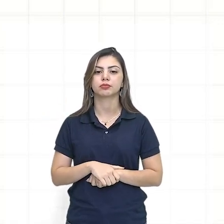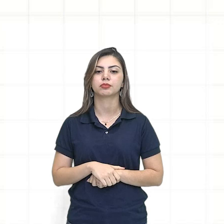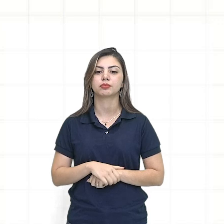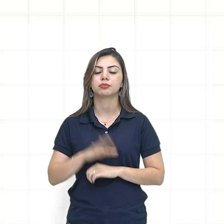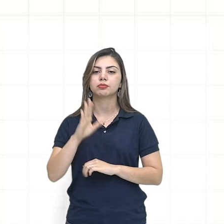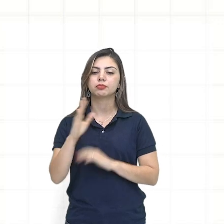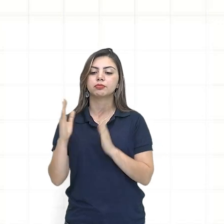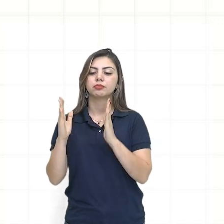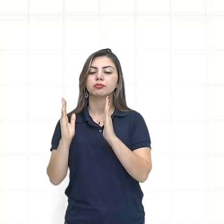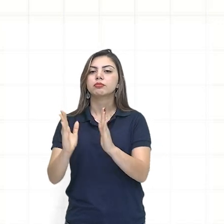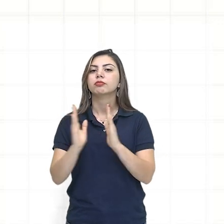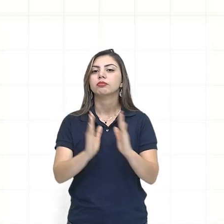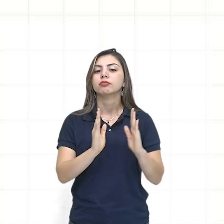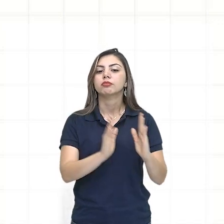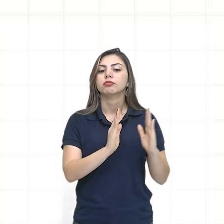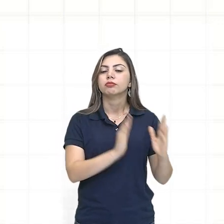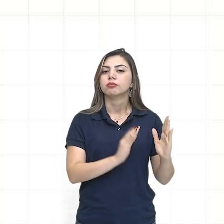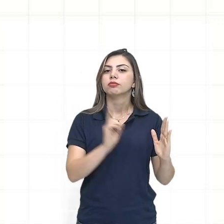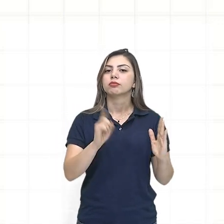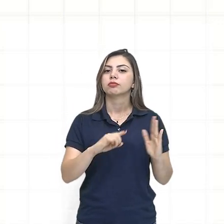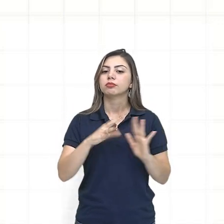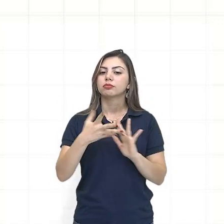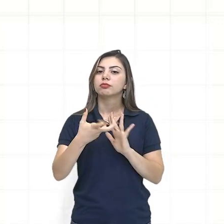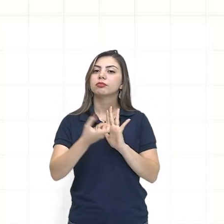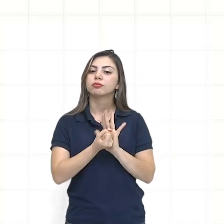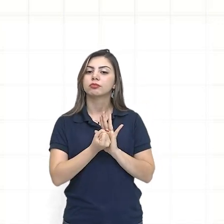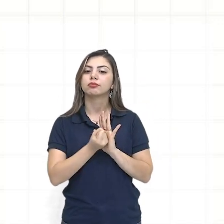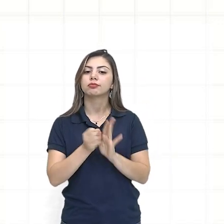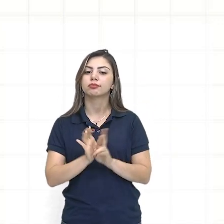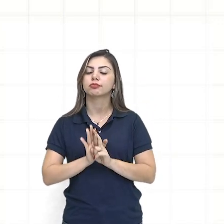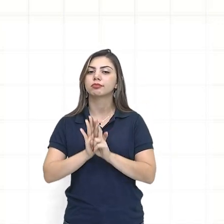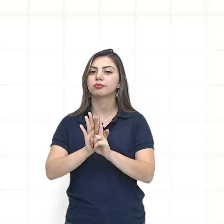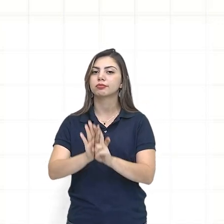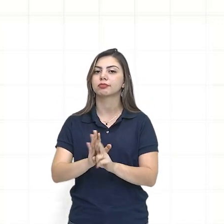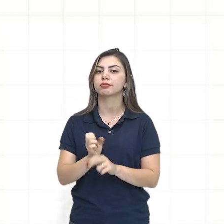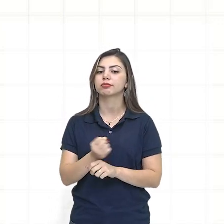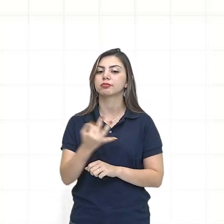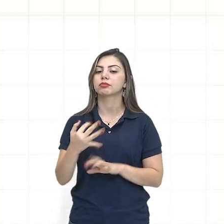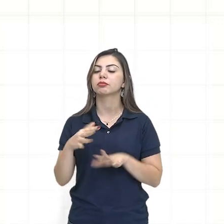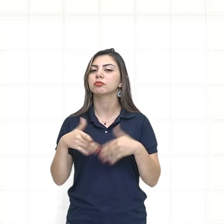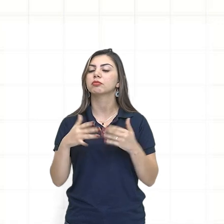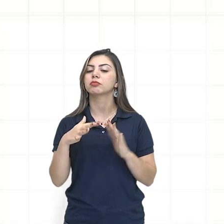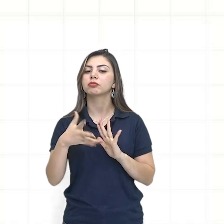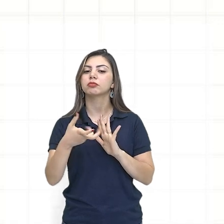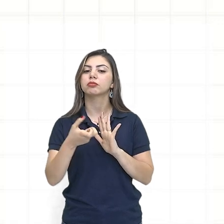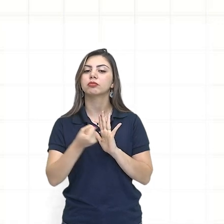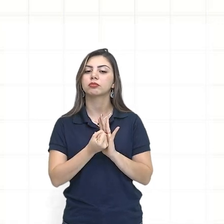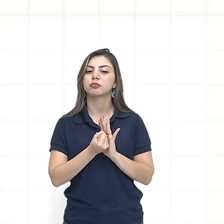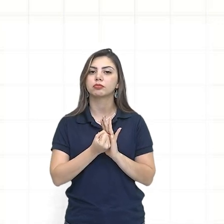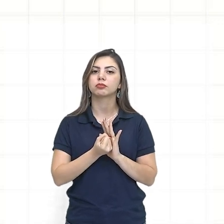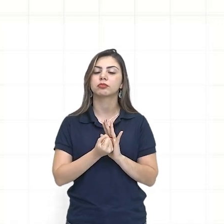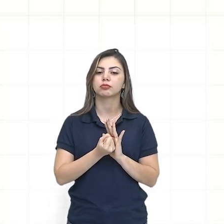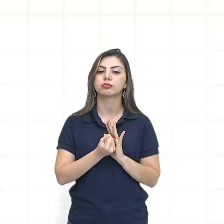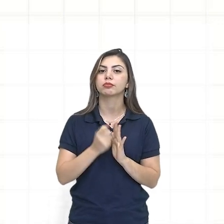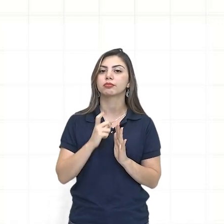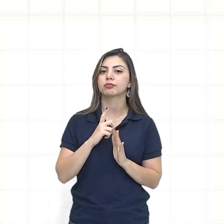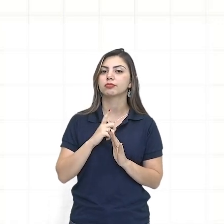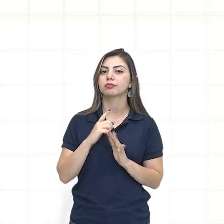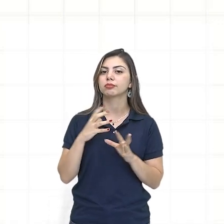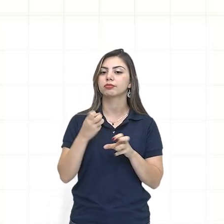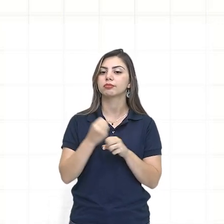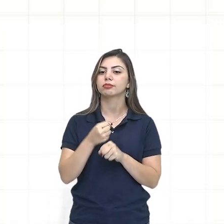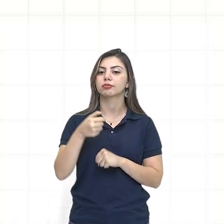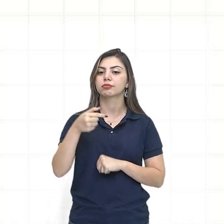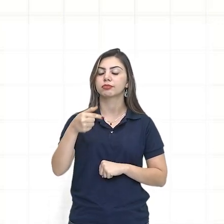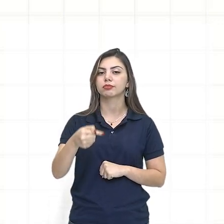nas colunas subsequentes vêm as gravuras, certo? Os símbolos. Quais são eles? Foram falados aqui que são 7, né?